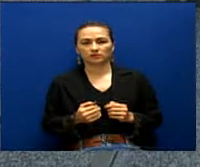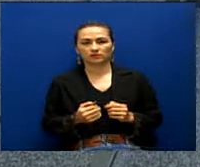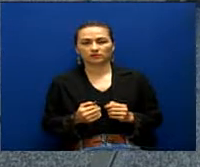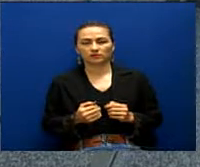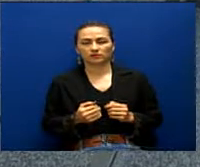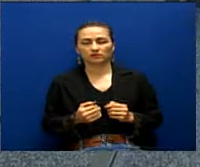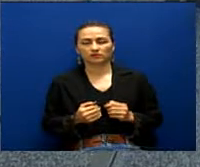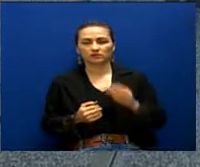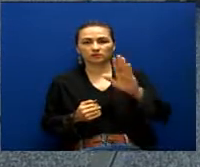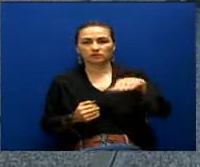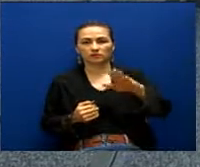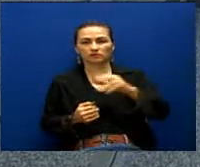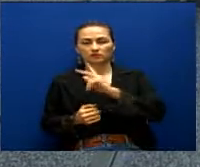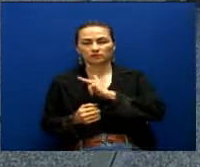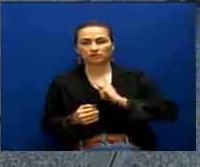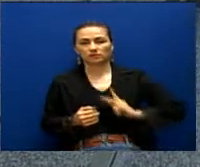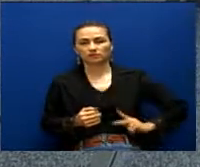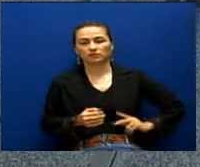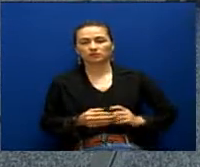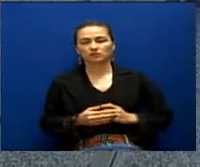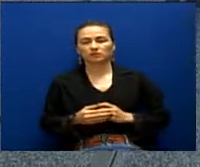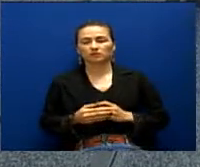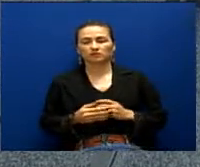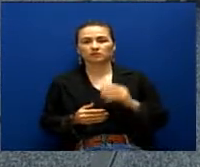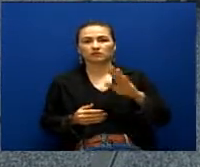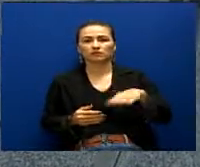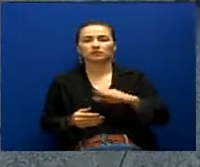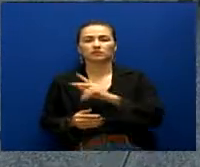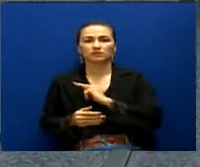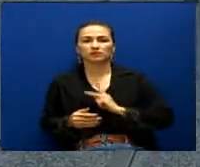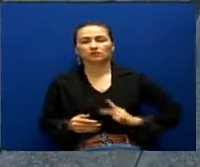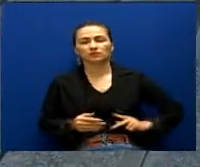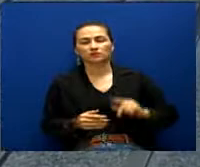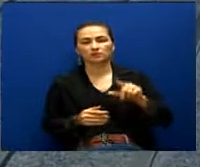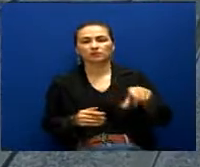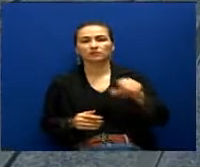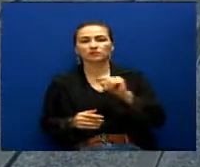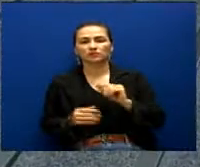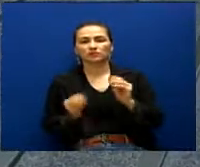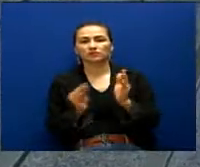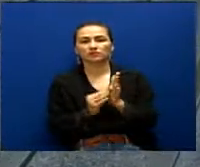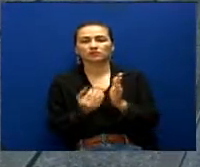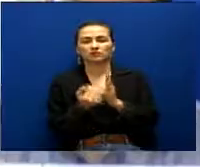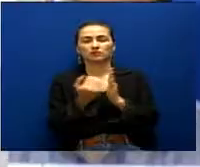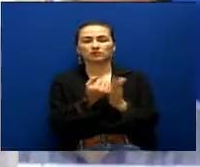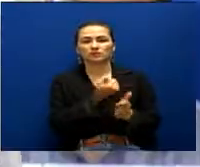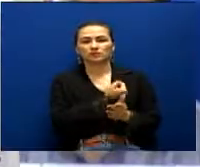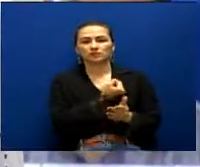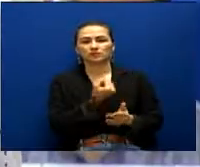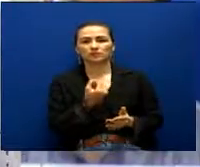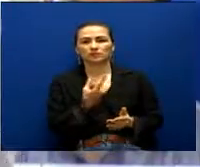Vereador, presidente, eu gostaria de pedir destaque para a emenda 16.